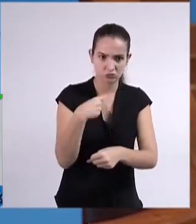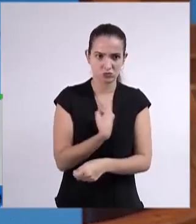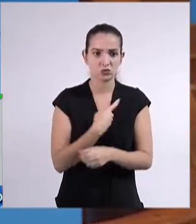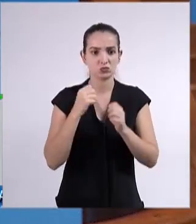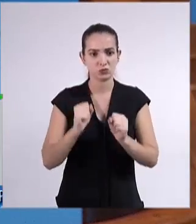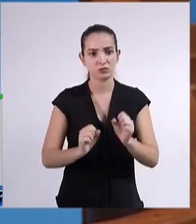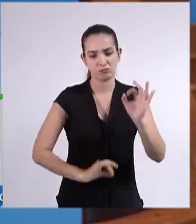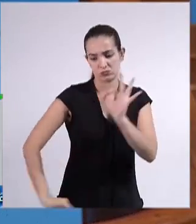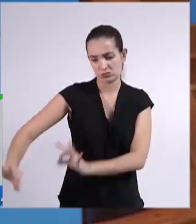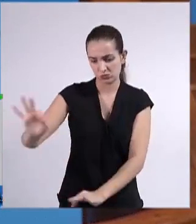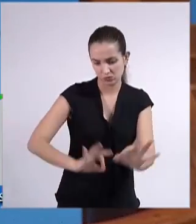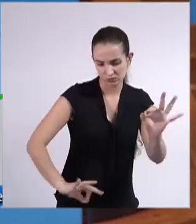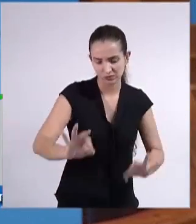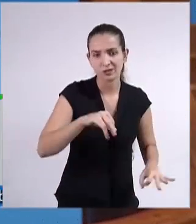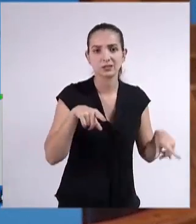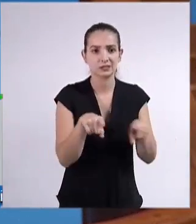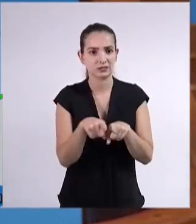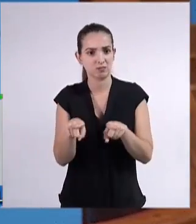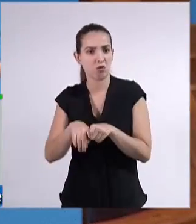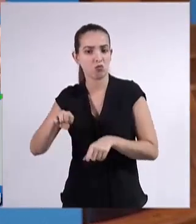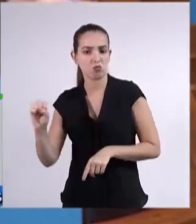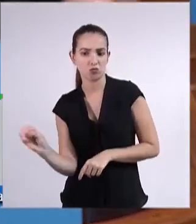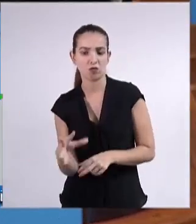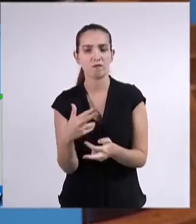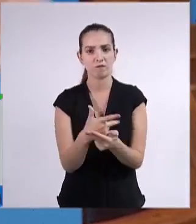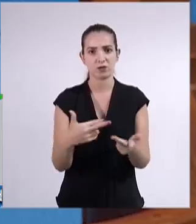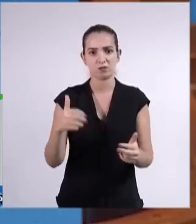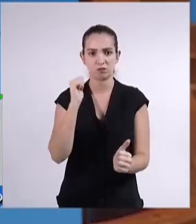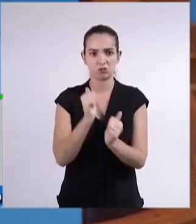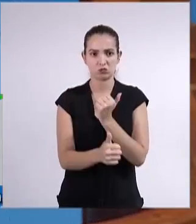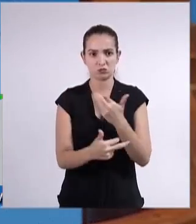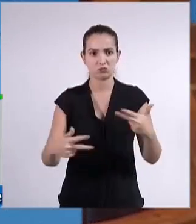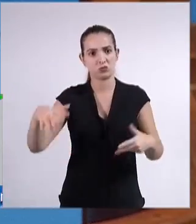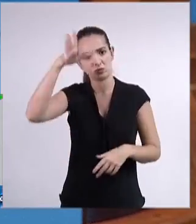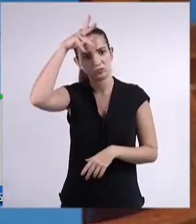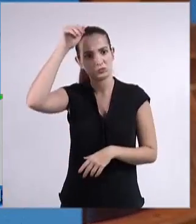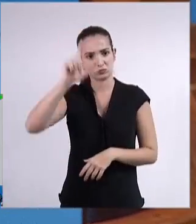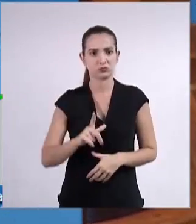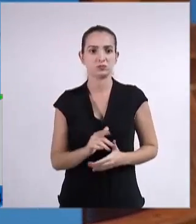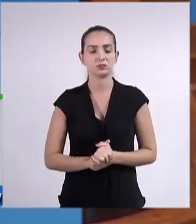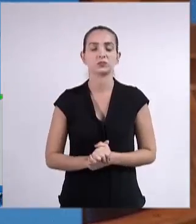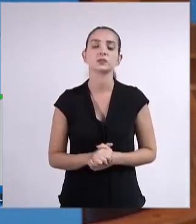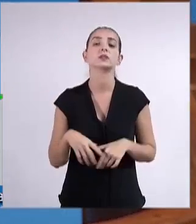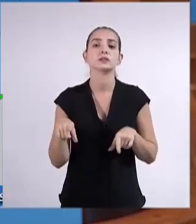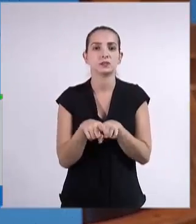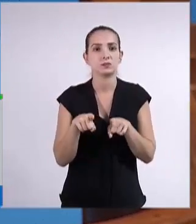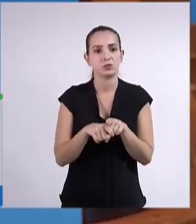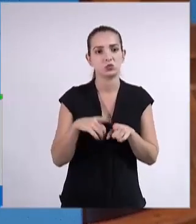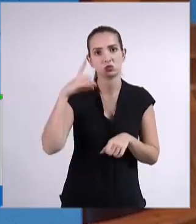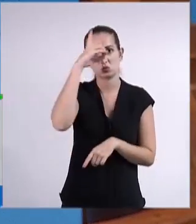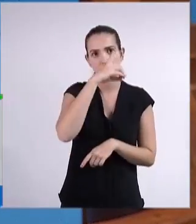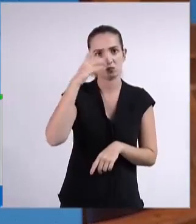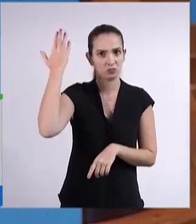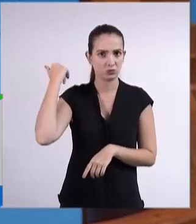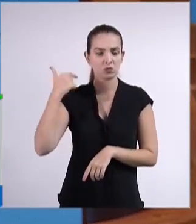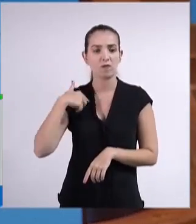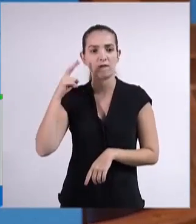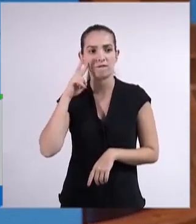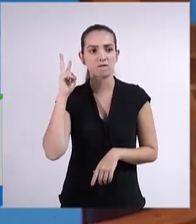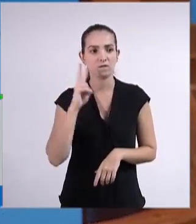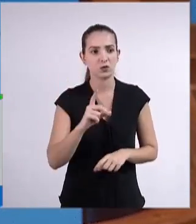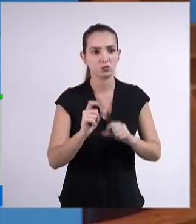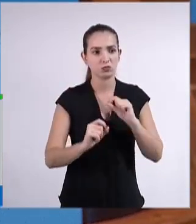reorganizar e modernizar o futebol do Mato Grosso do Sul. Uma coisa pior ainda, domingo, fiz questão de olhar o